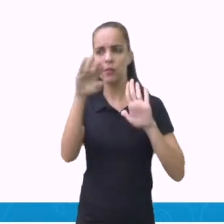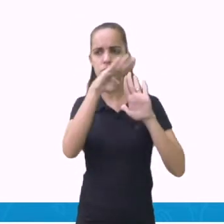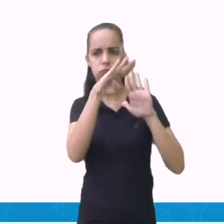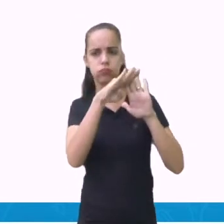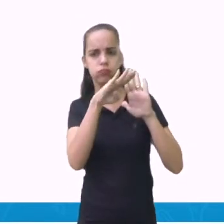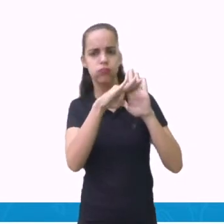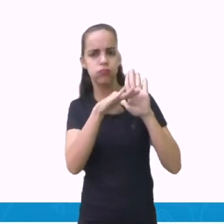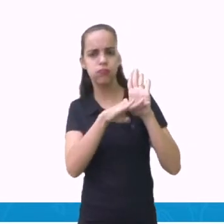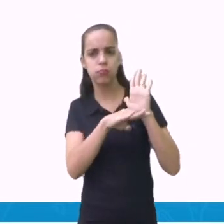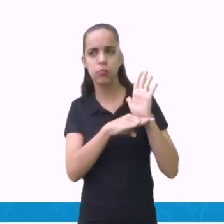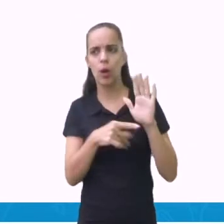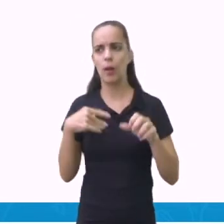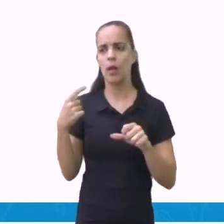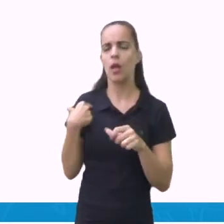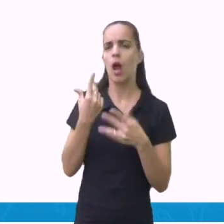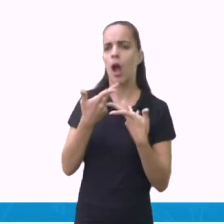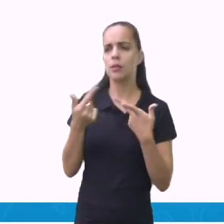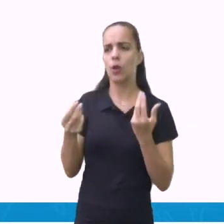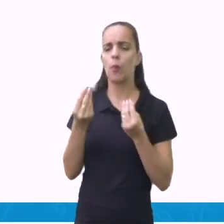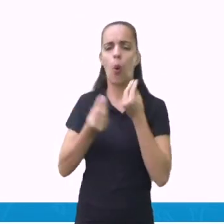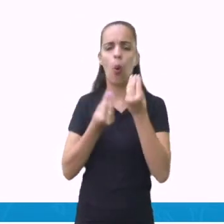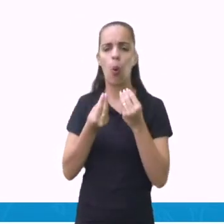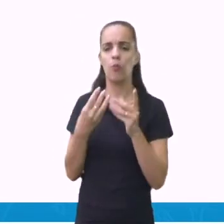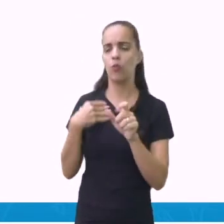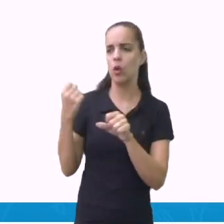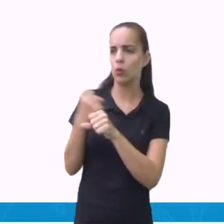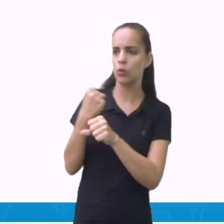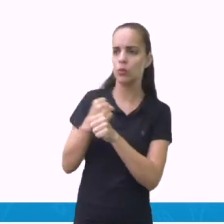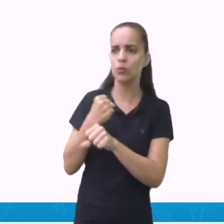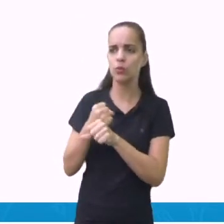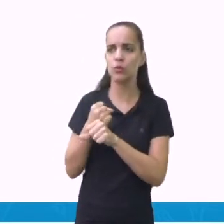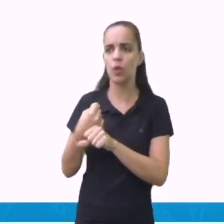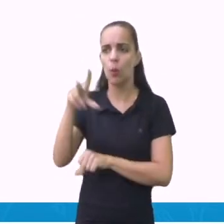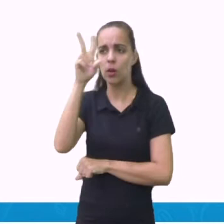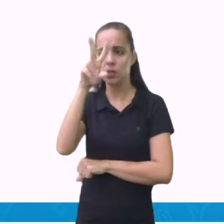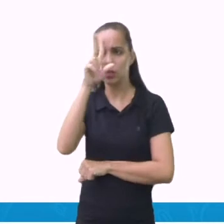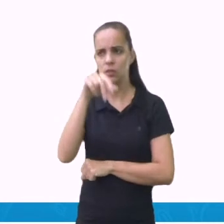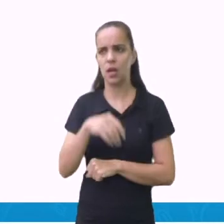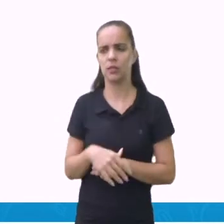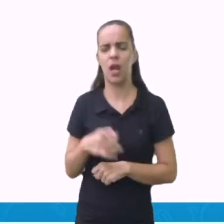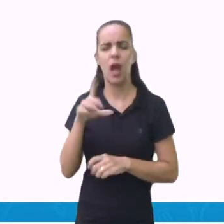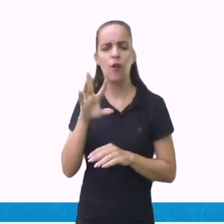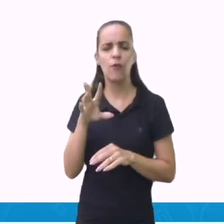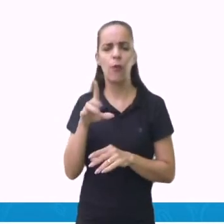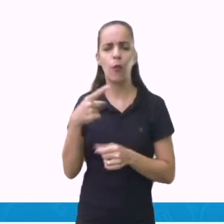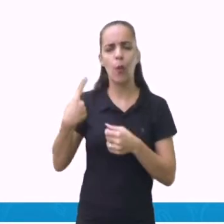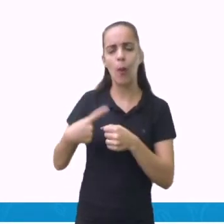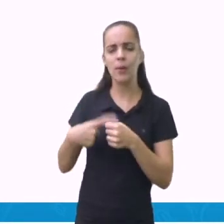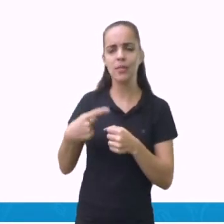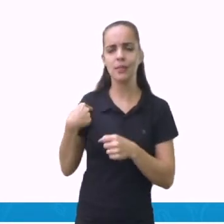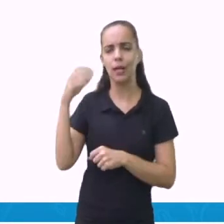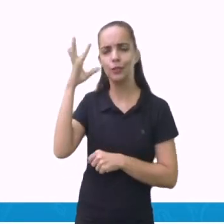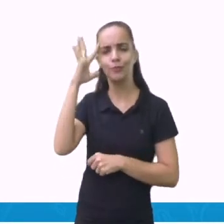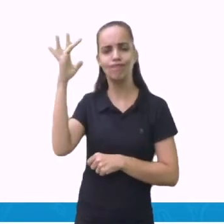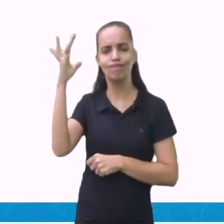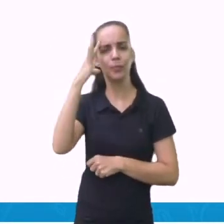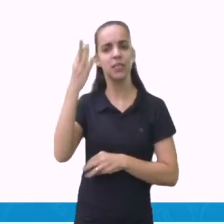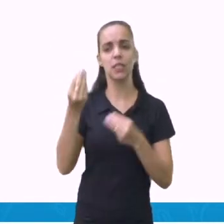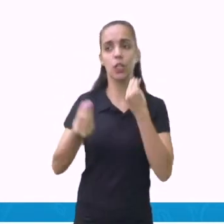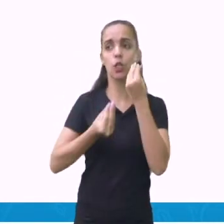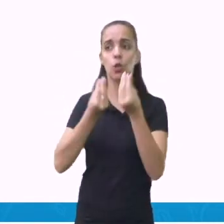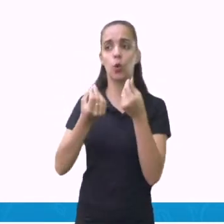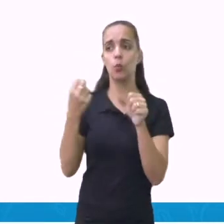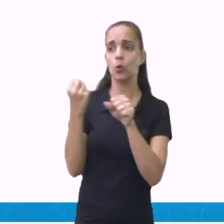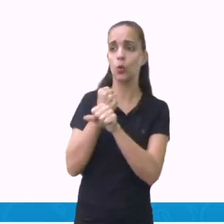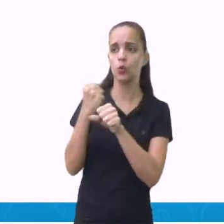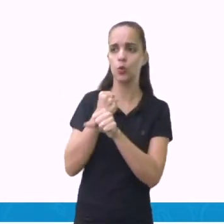construídas para Brasília, e além disso, a infraestrutura da cidade, ela foi pensada, as ruas são largas, a cidade